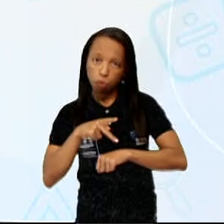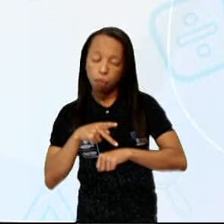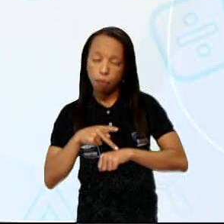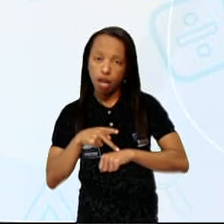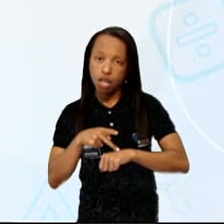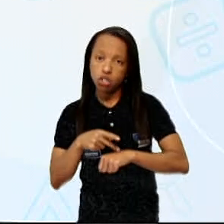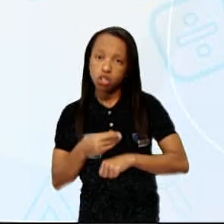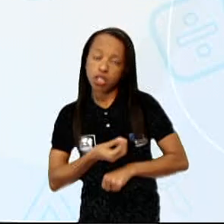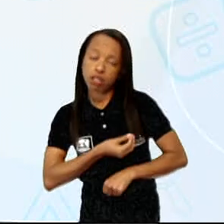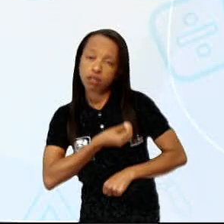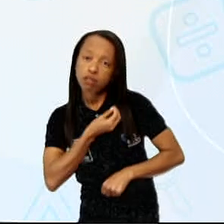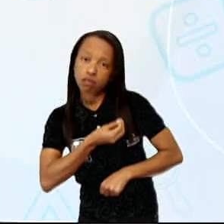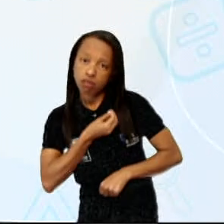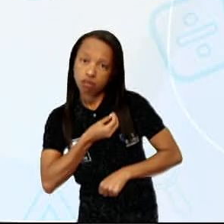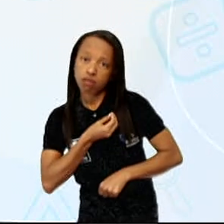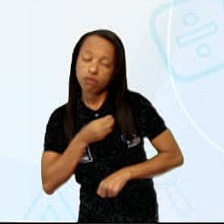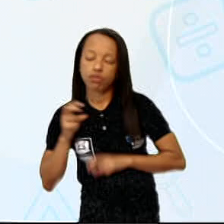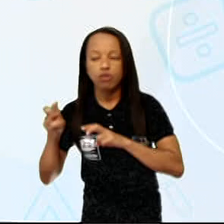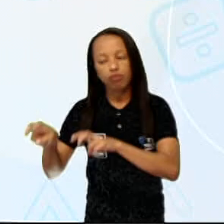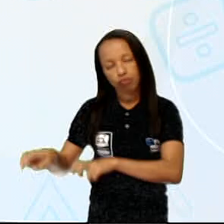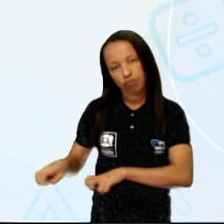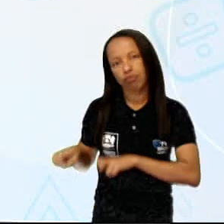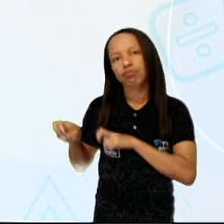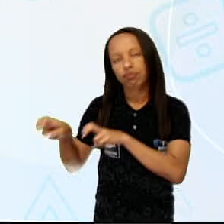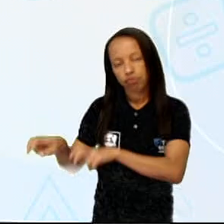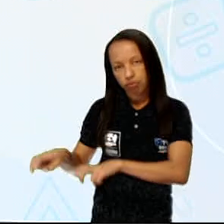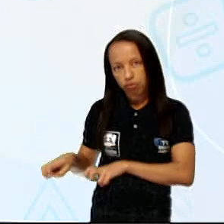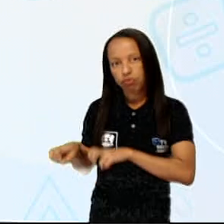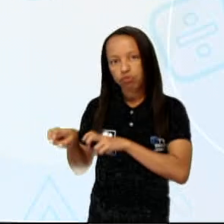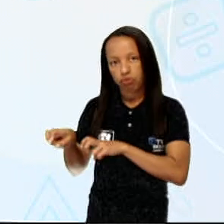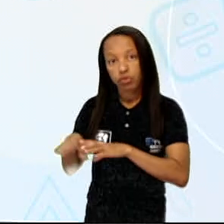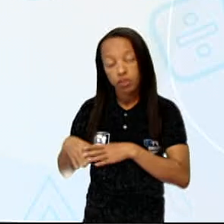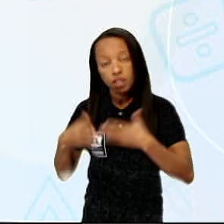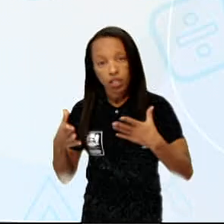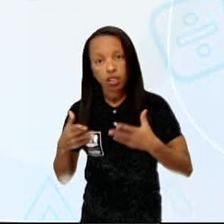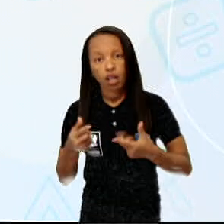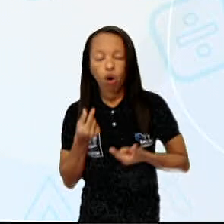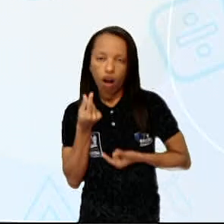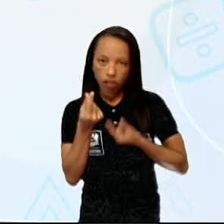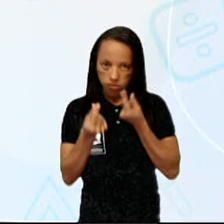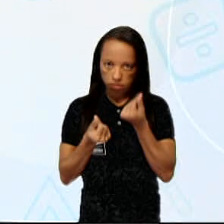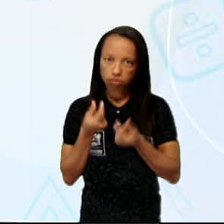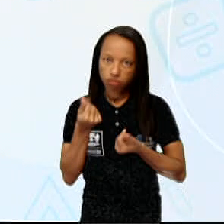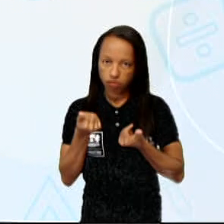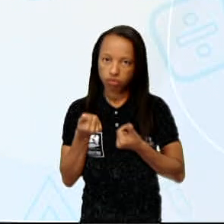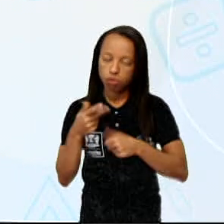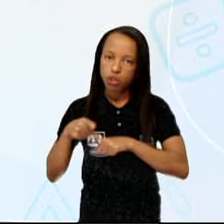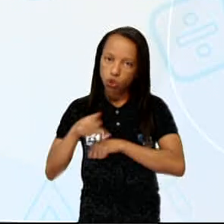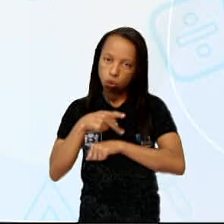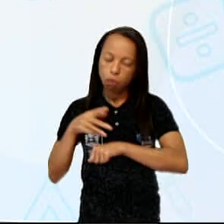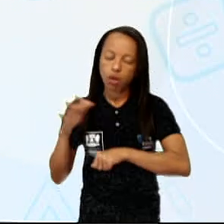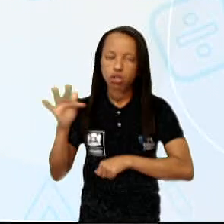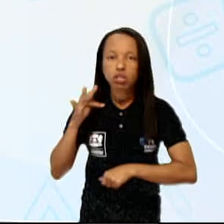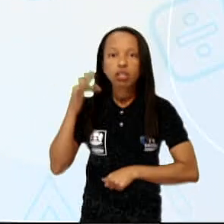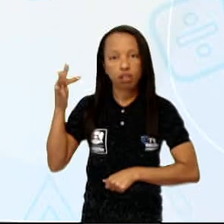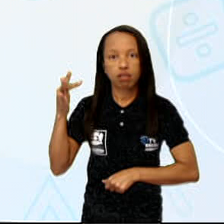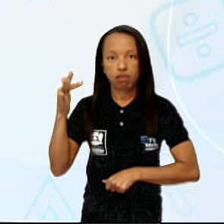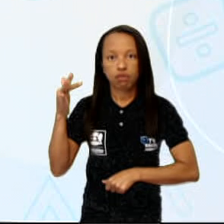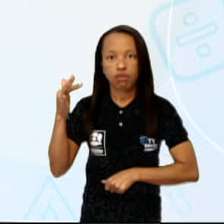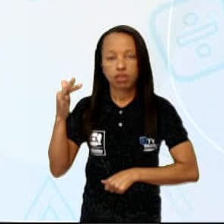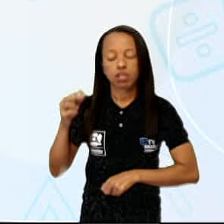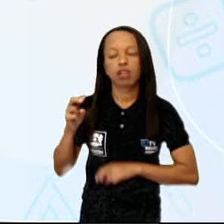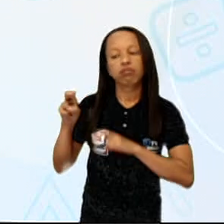atividades rurais, tá certo? Então, a economia da França era baseada em atividades